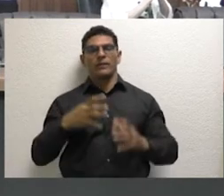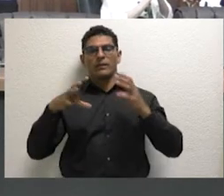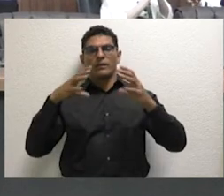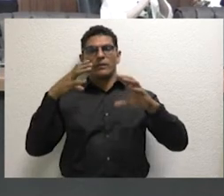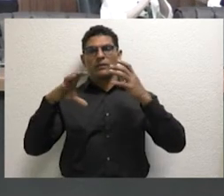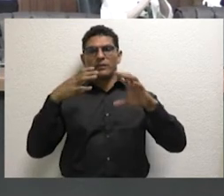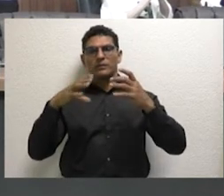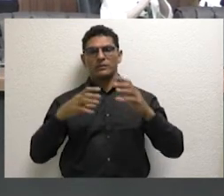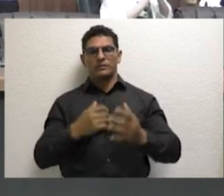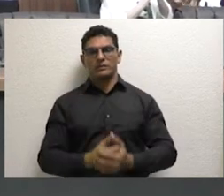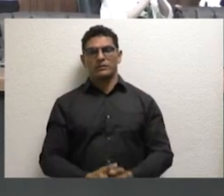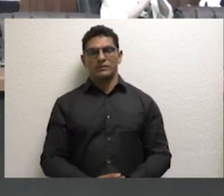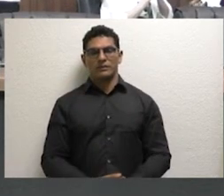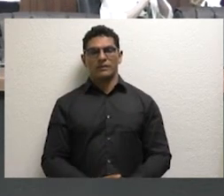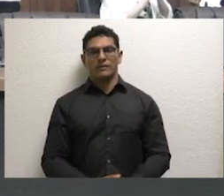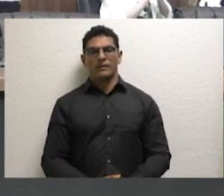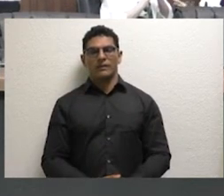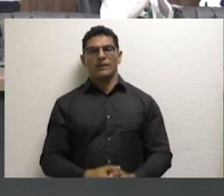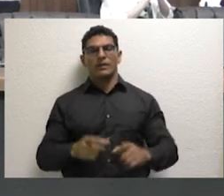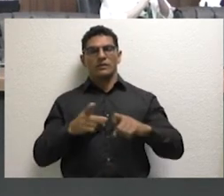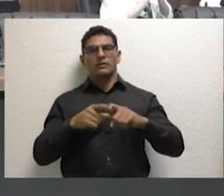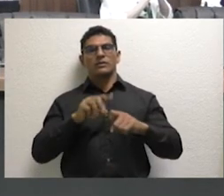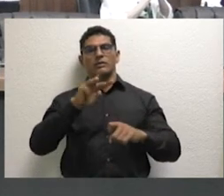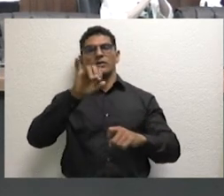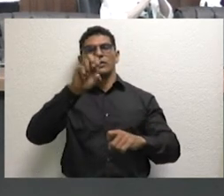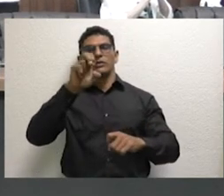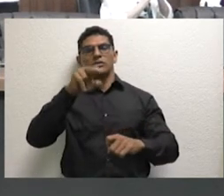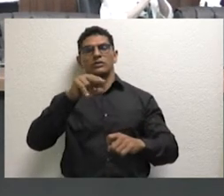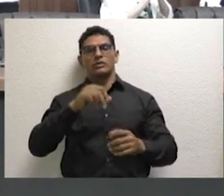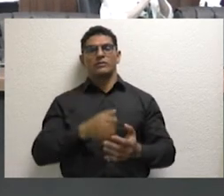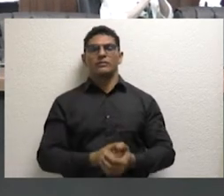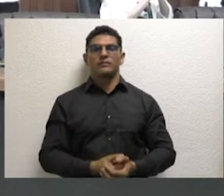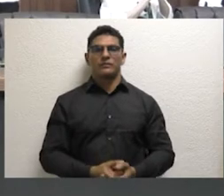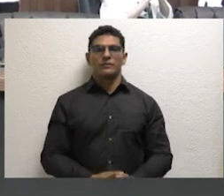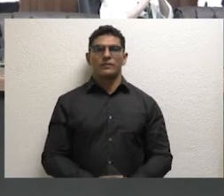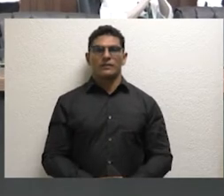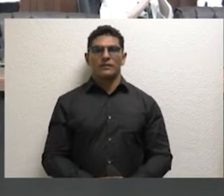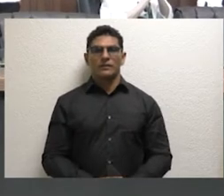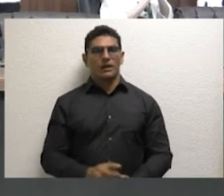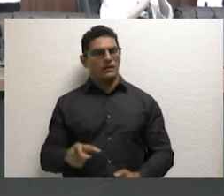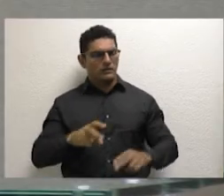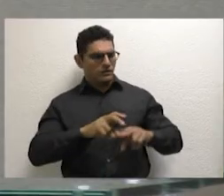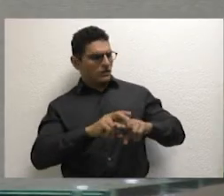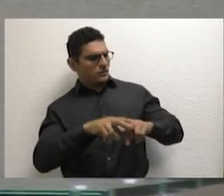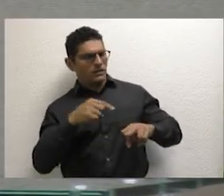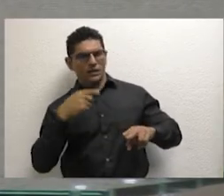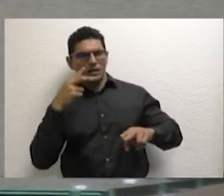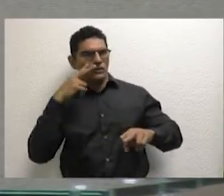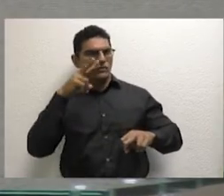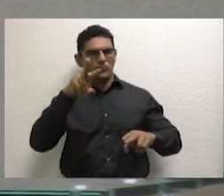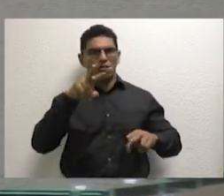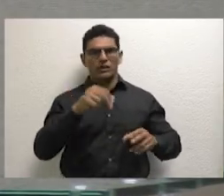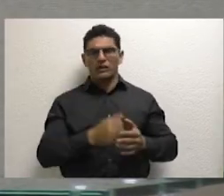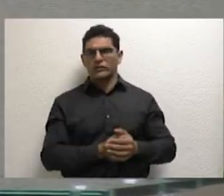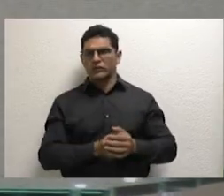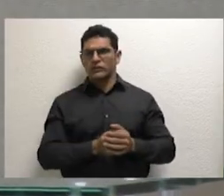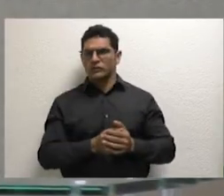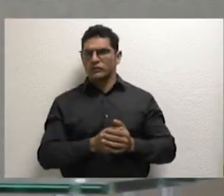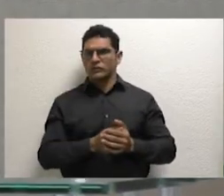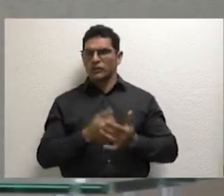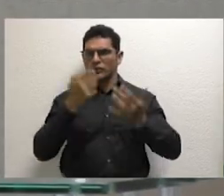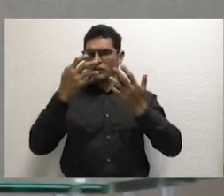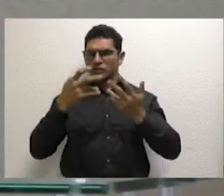senhores doutor Wilson confesso que dali da minha cadeira quando olhava o senhor falando ali